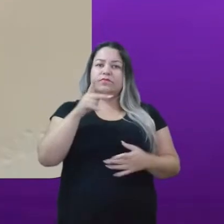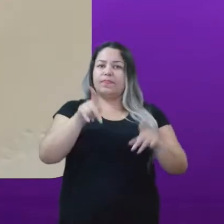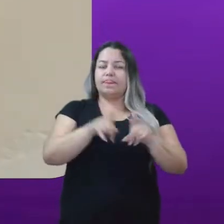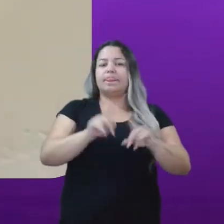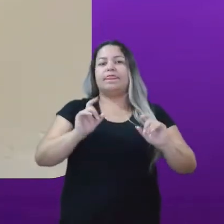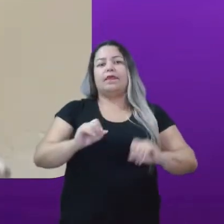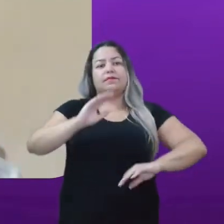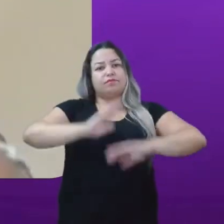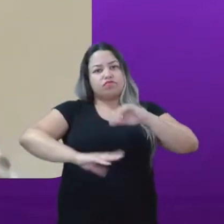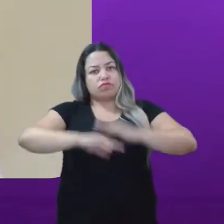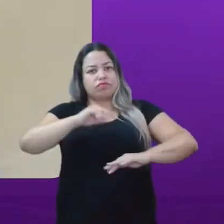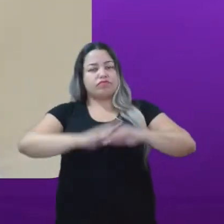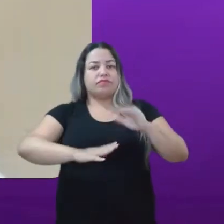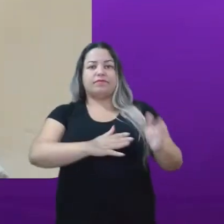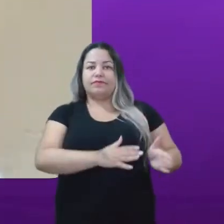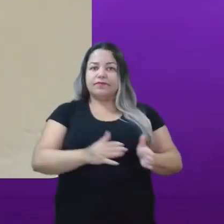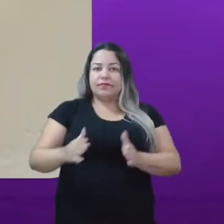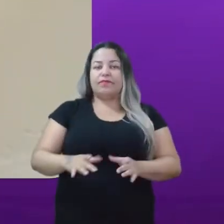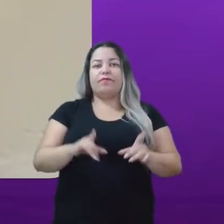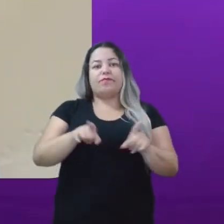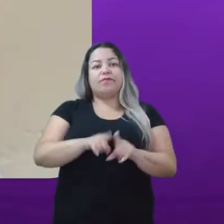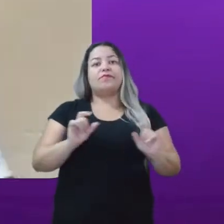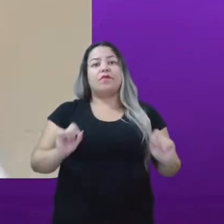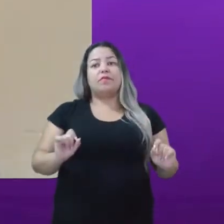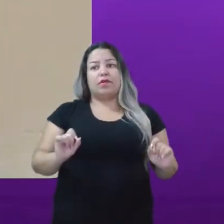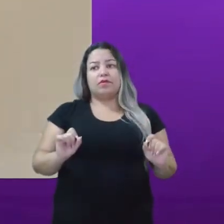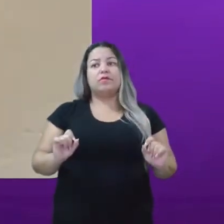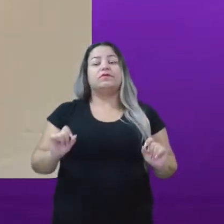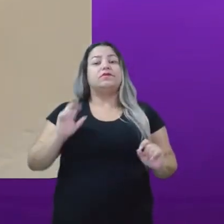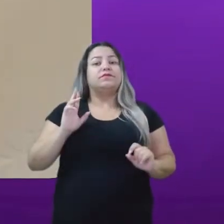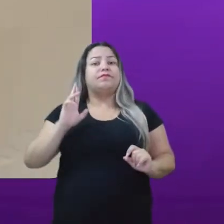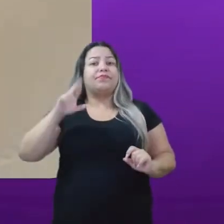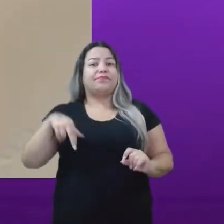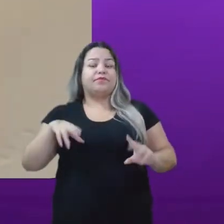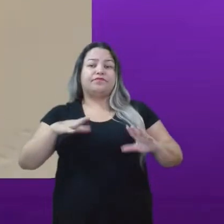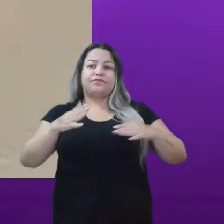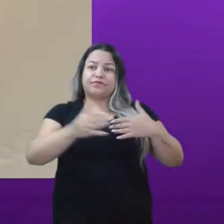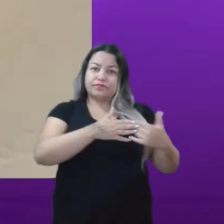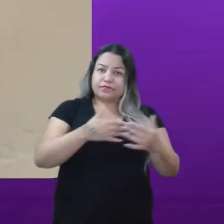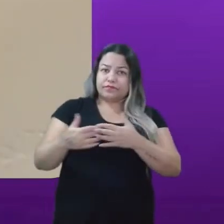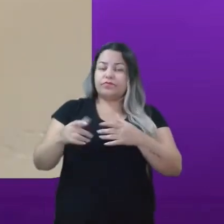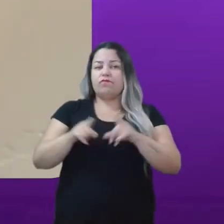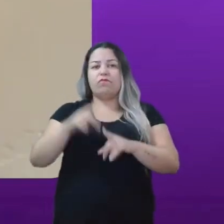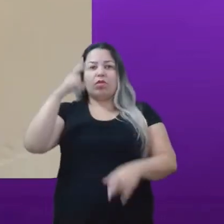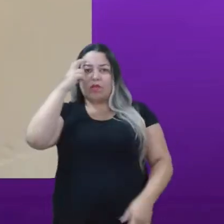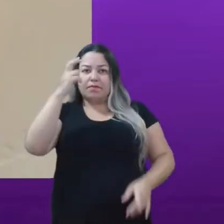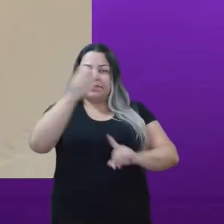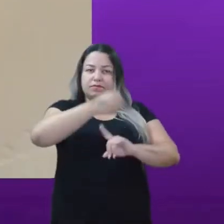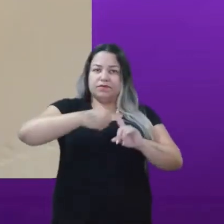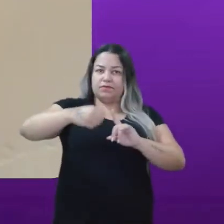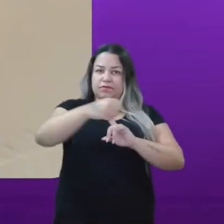de práticas, processos e produtos que refletem e moldam a cultura de uma